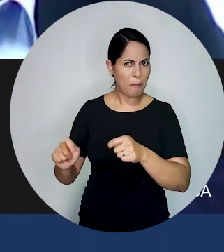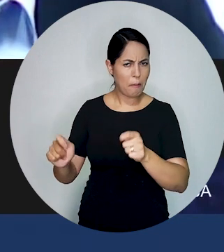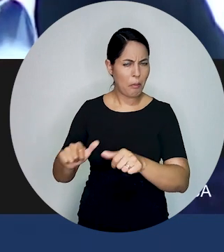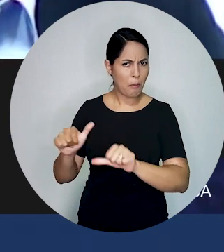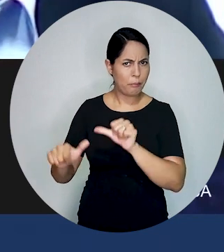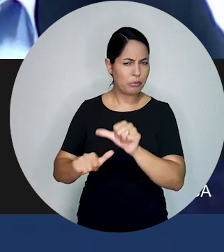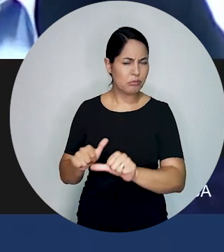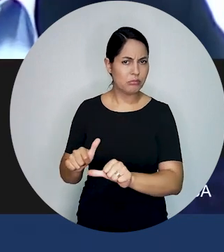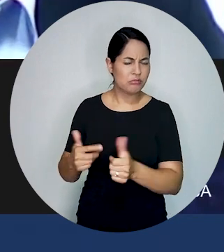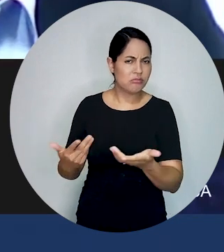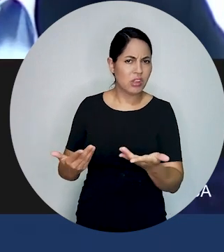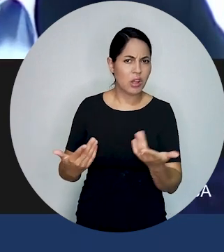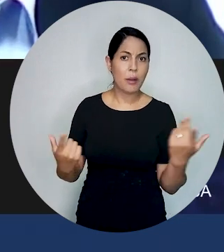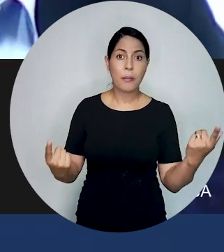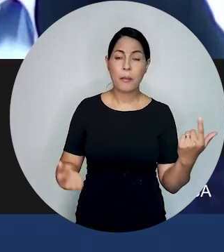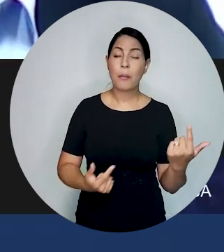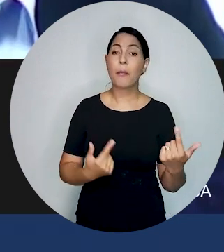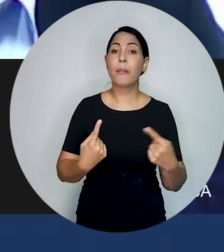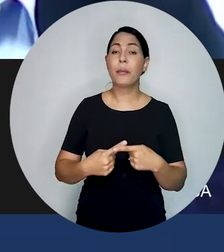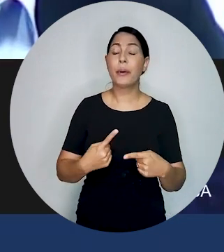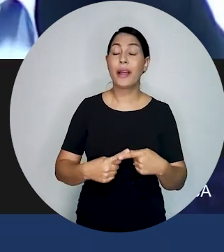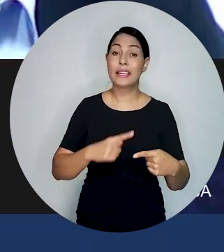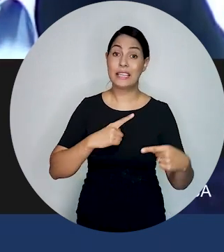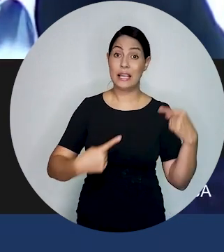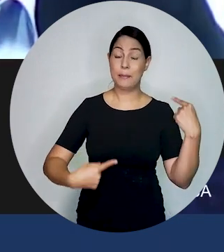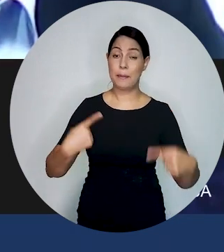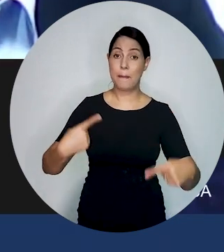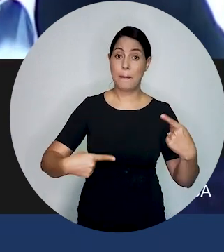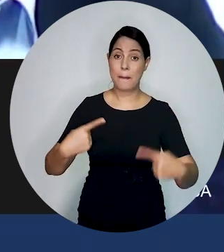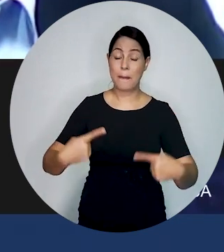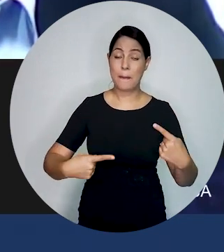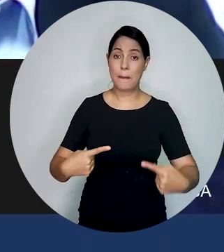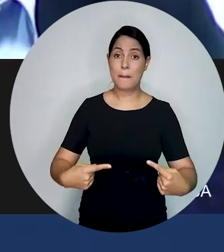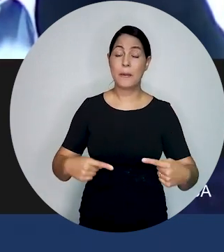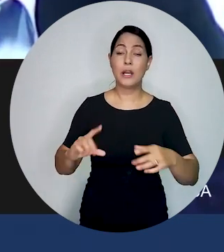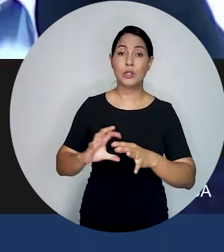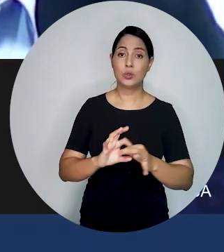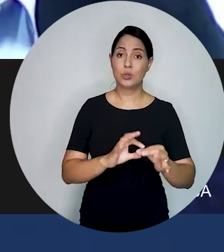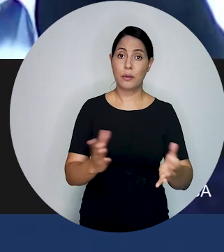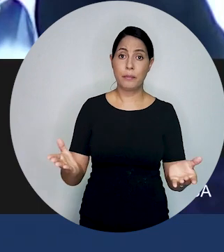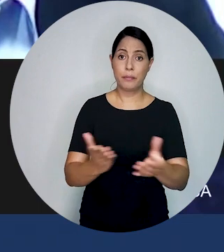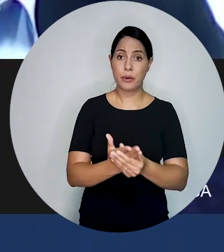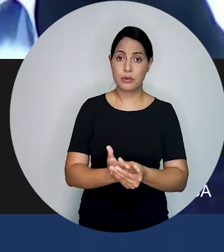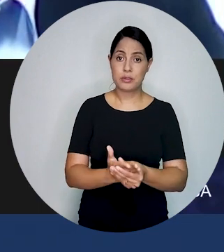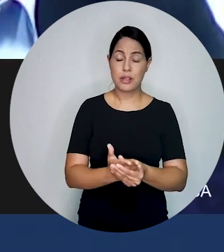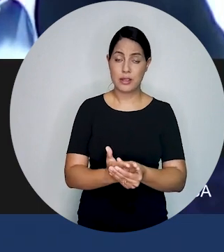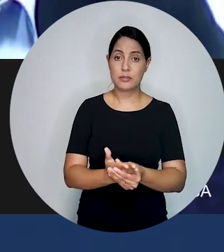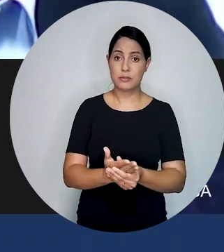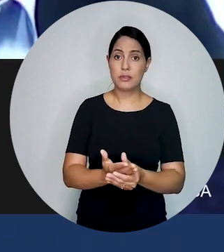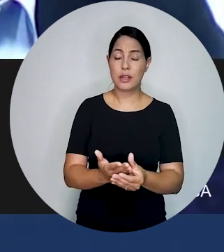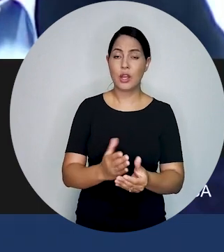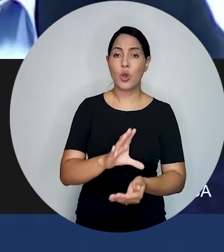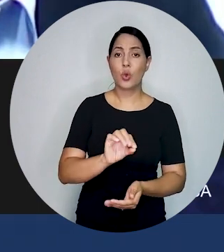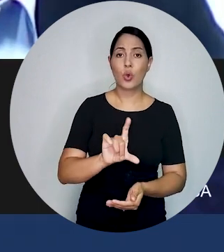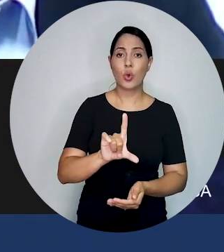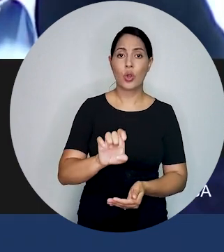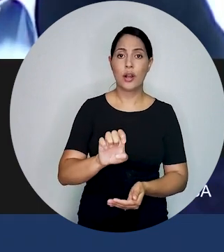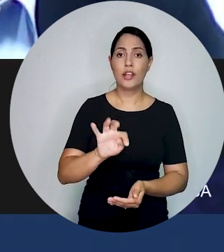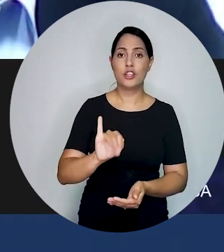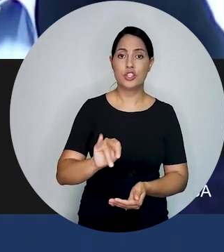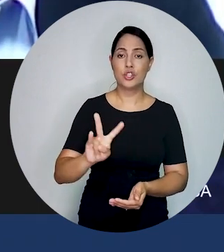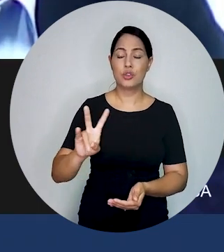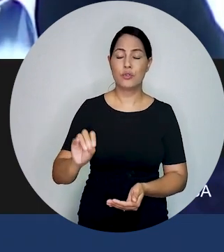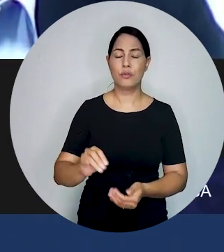sabe que esse tema é extremamente discutido no âmbito das ações coletivas, né? Se é possível, quando